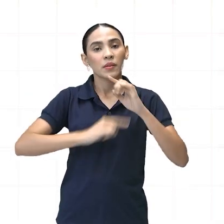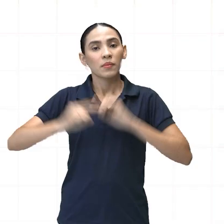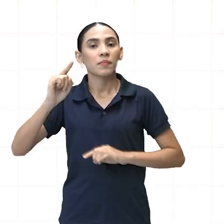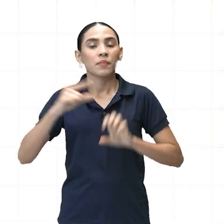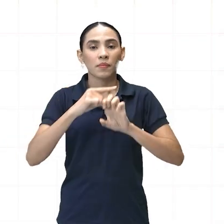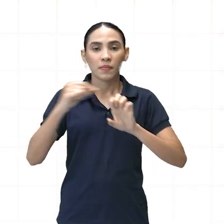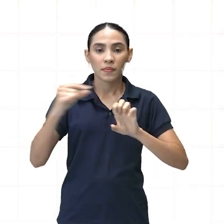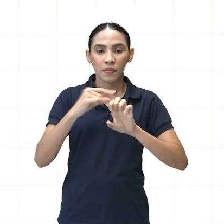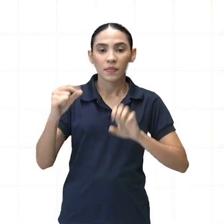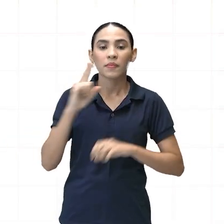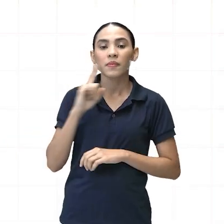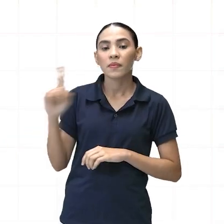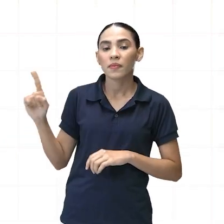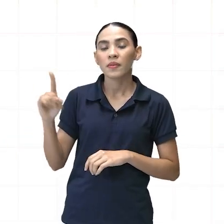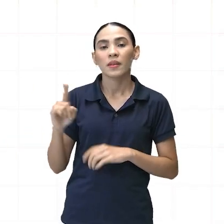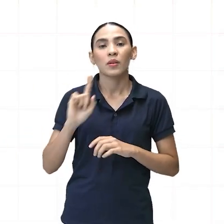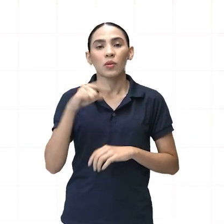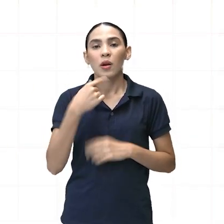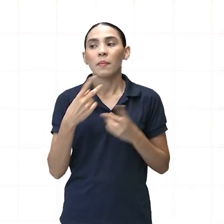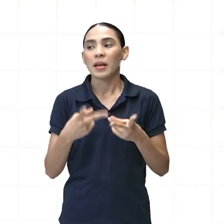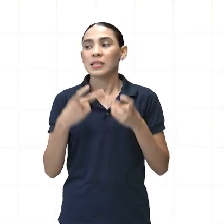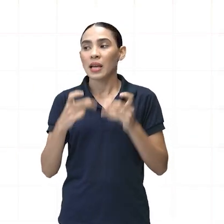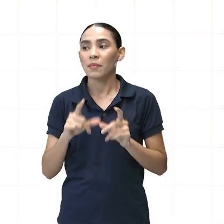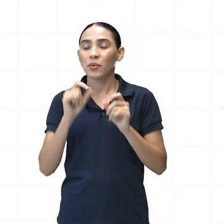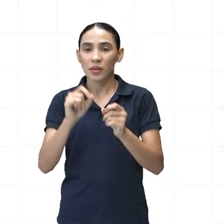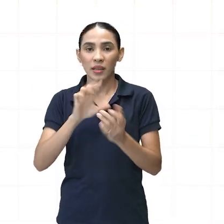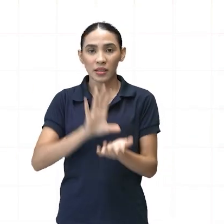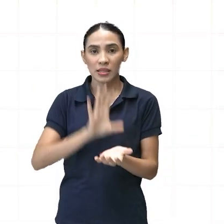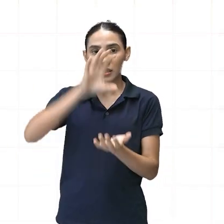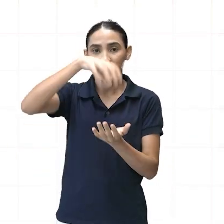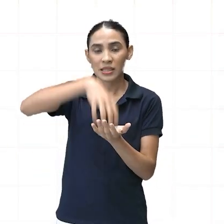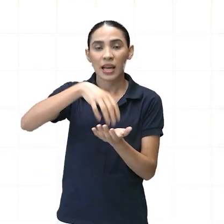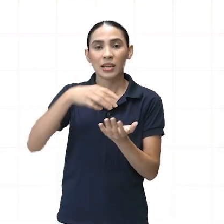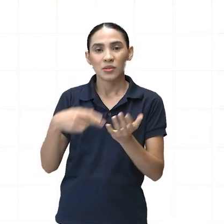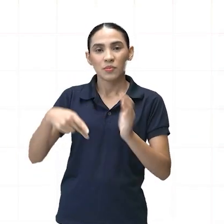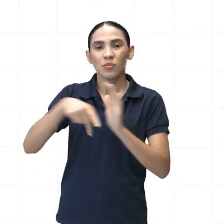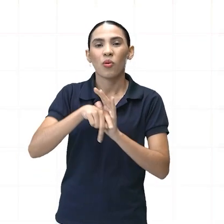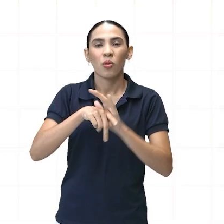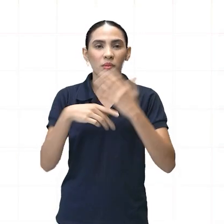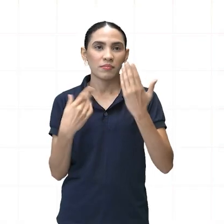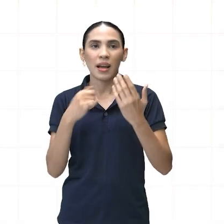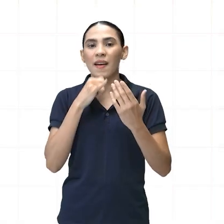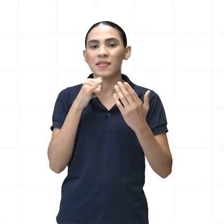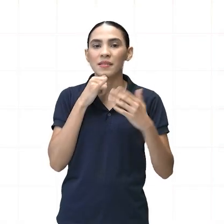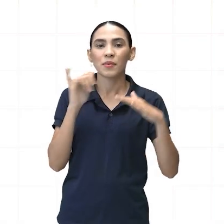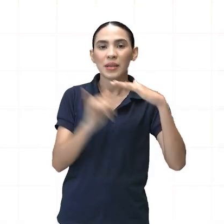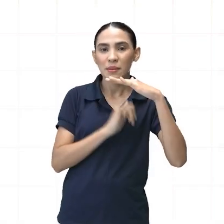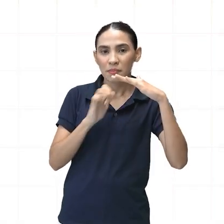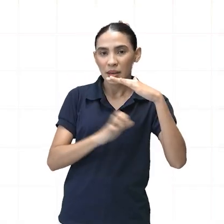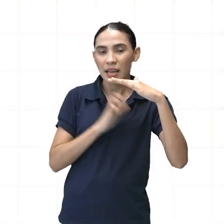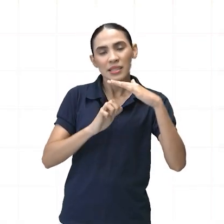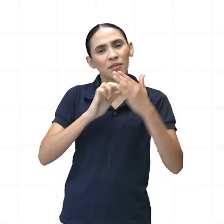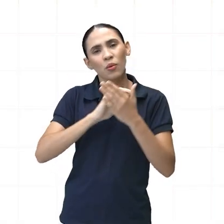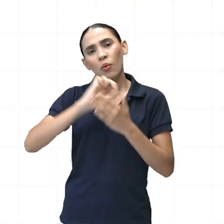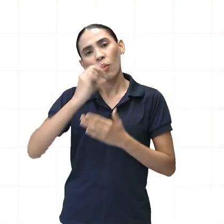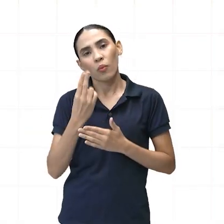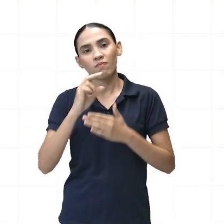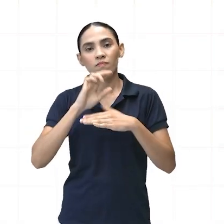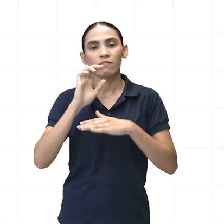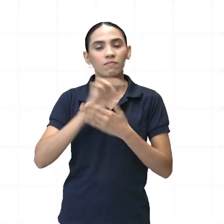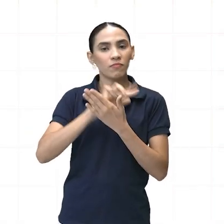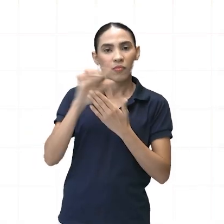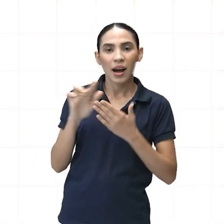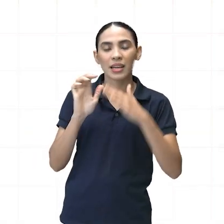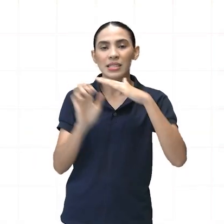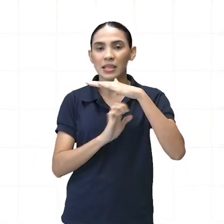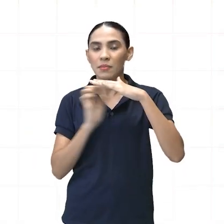o empreendedorismo, gente, a gente observa que a sede ali de uma determinada empresa, de várias empresas,